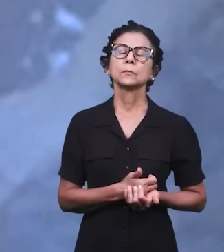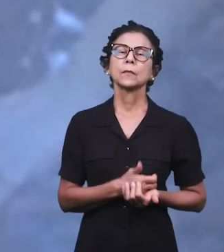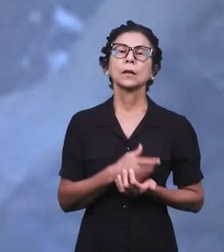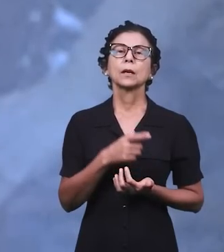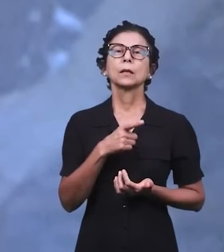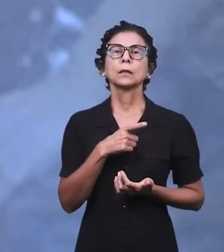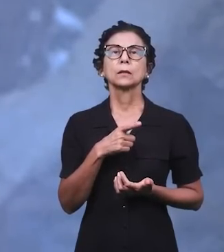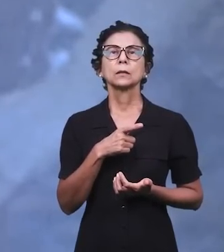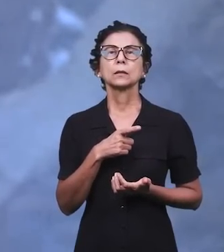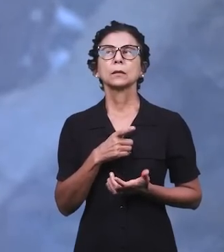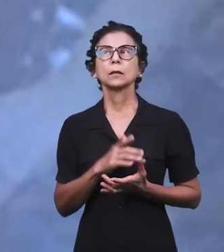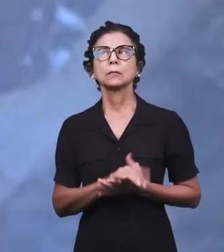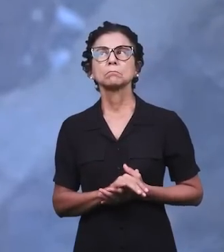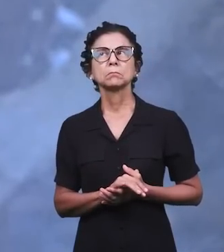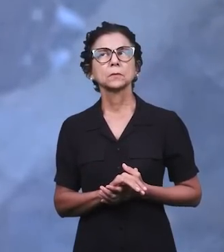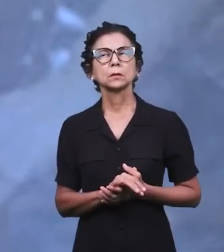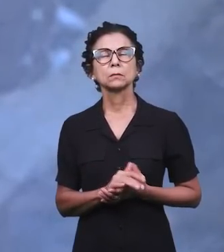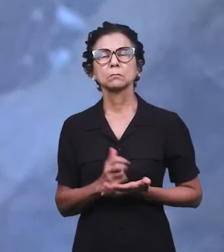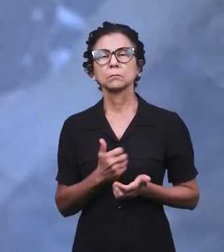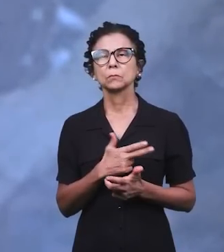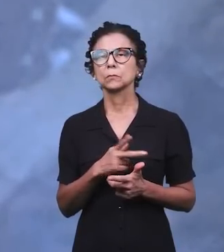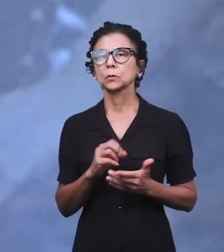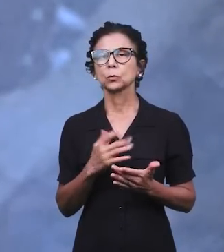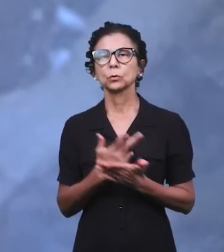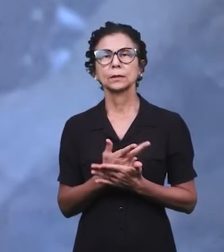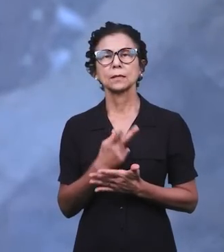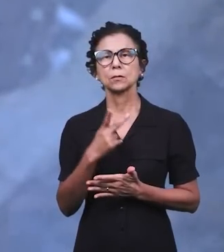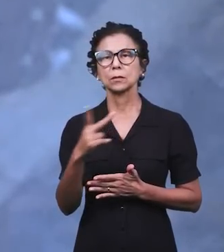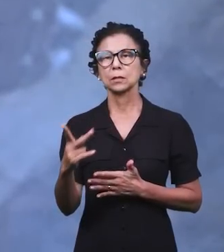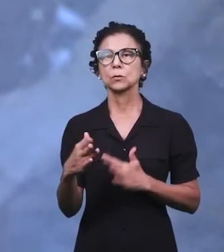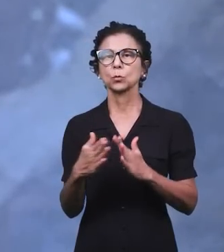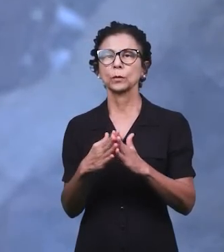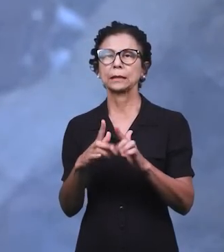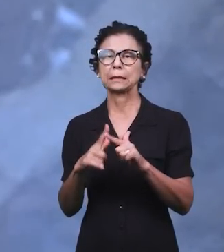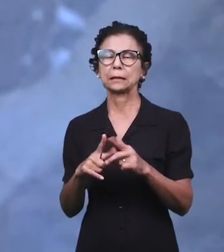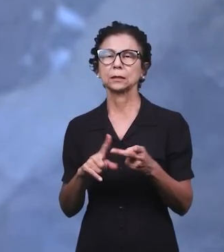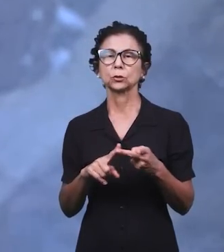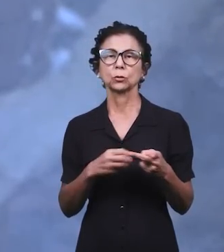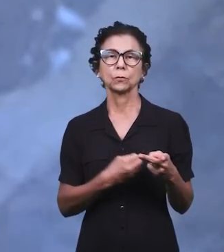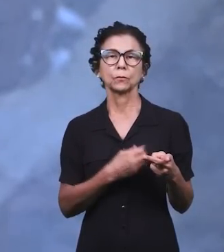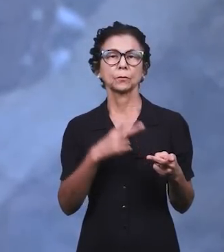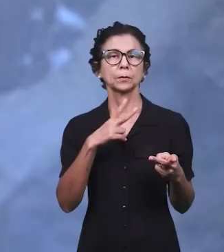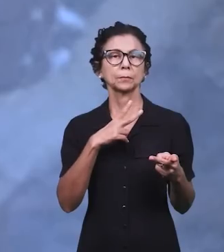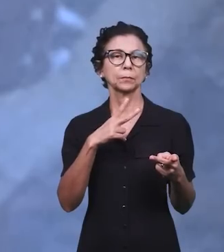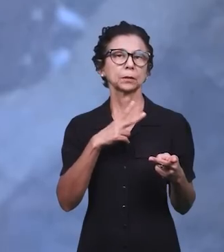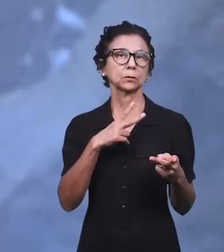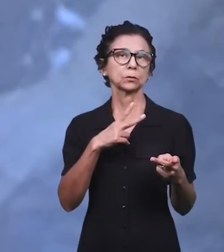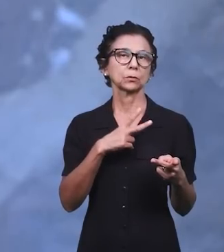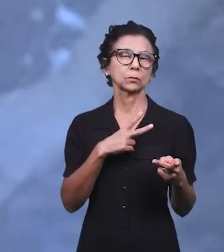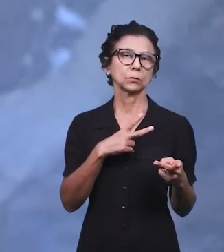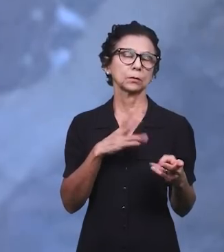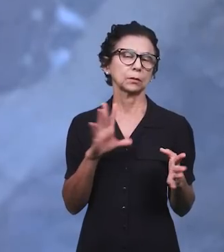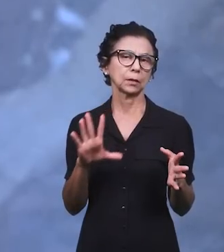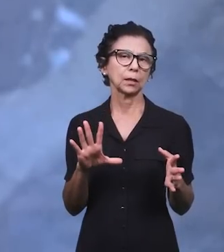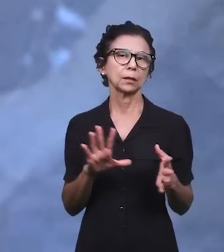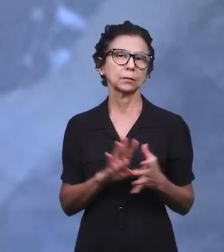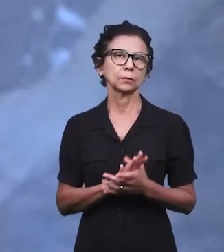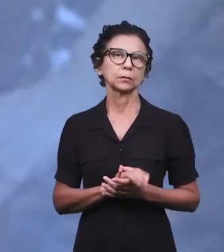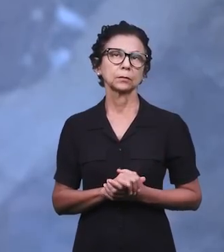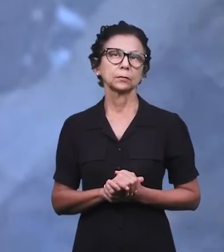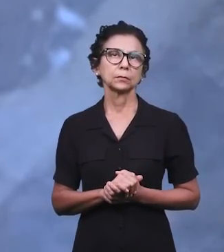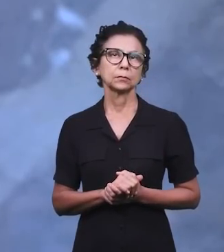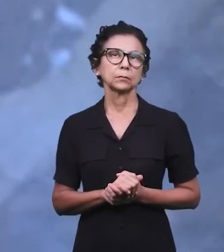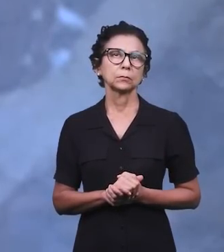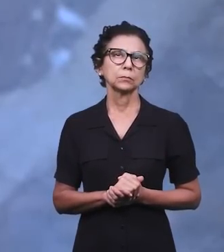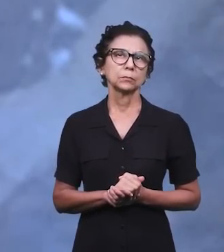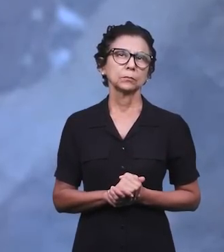situação na sua igreja, na sua vida, que seja de particular situação, interpretação, ou seja, uma